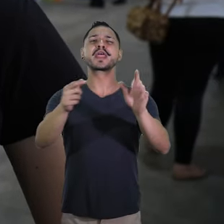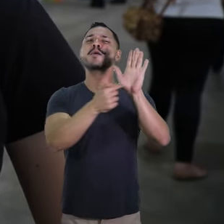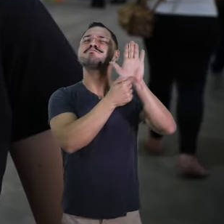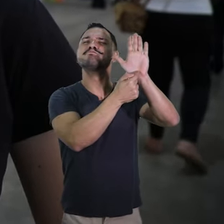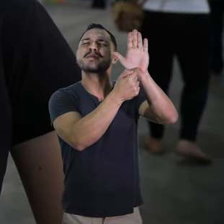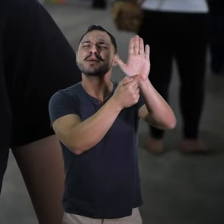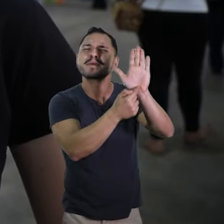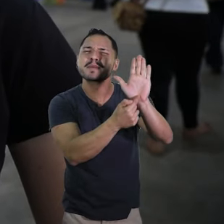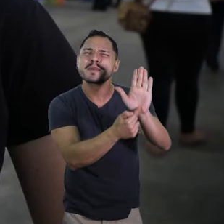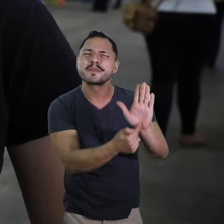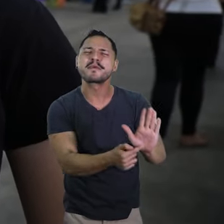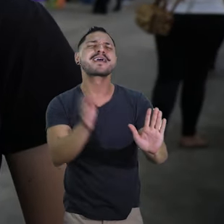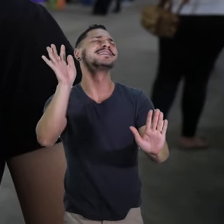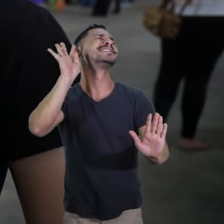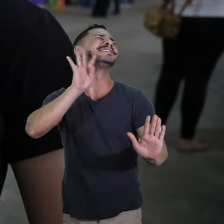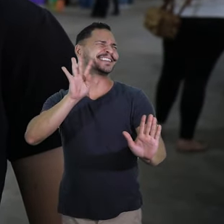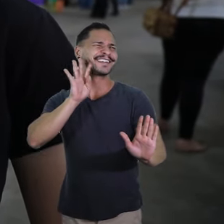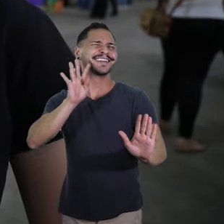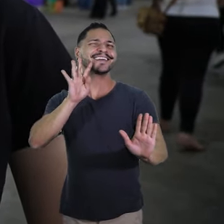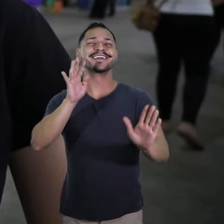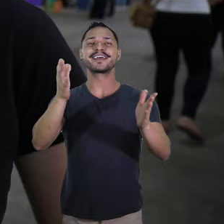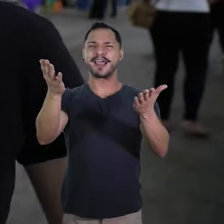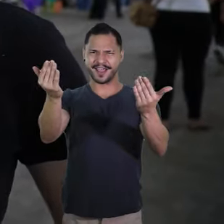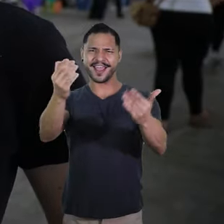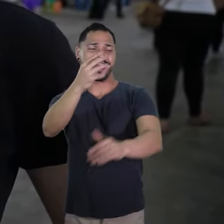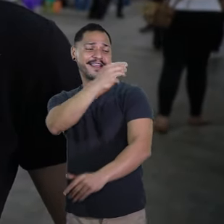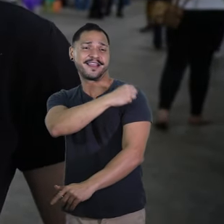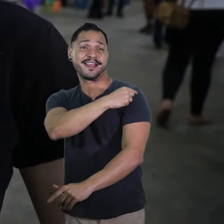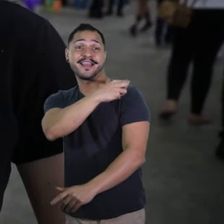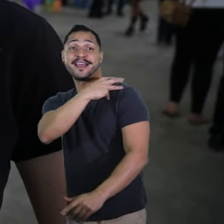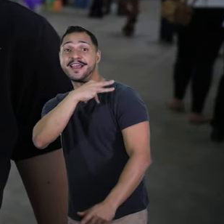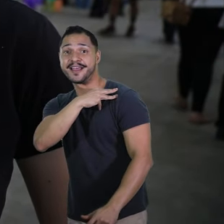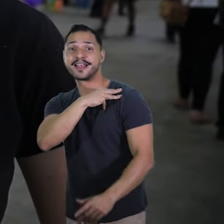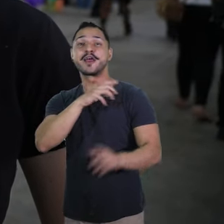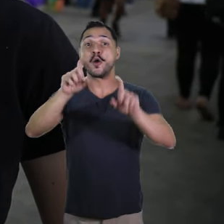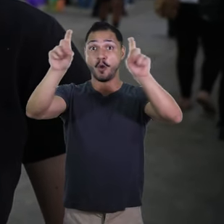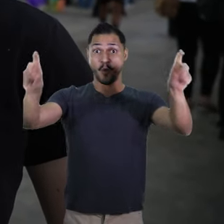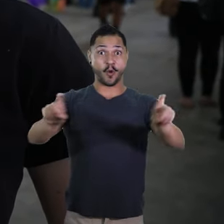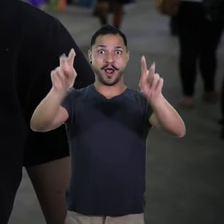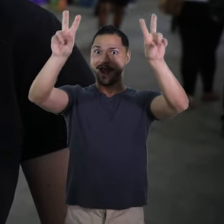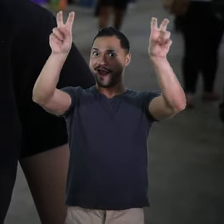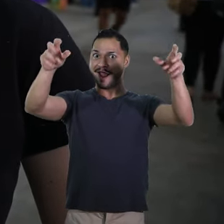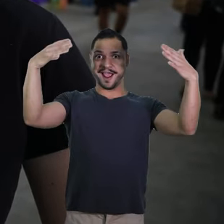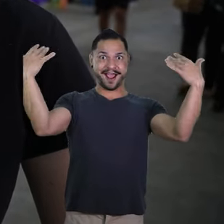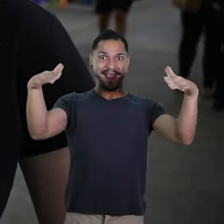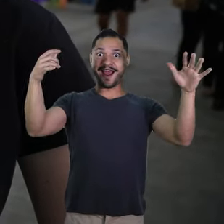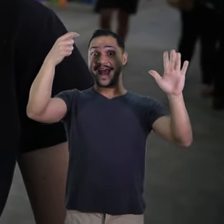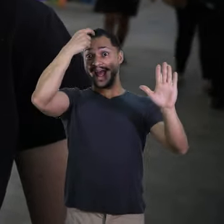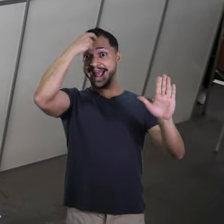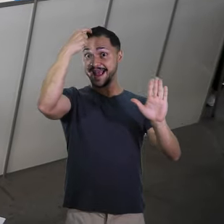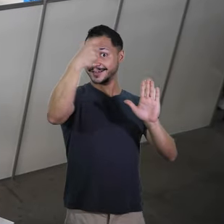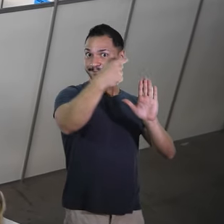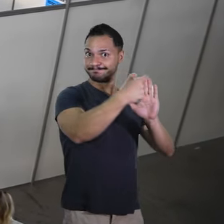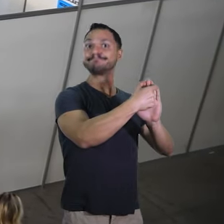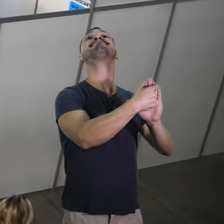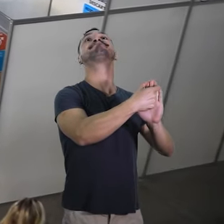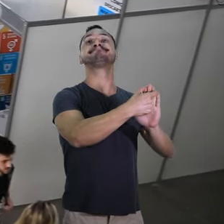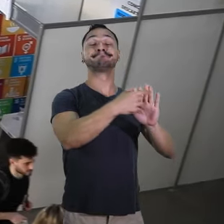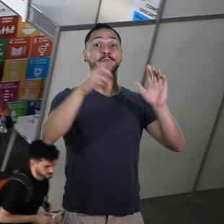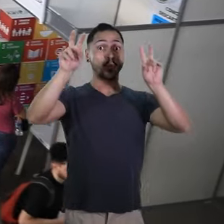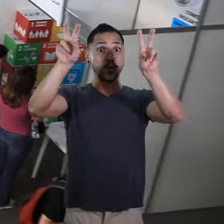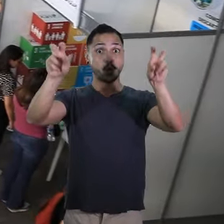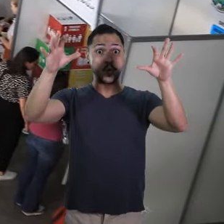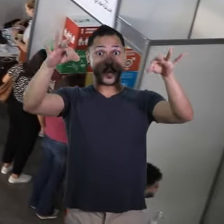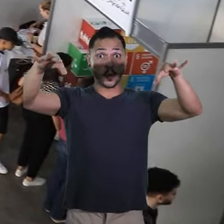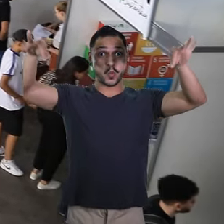curso de computação e a gente trouxe algumas demonstrações bastante legais aqui para mostrar para os alunos de ensino médio. Computação está um tema